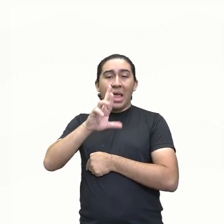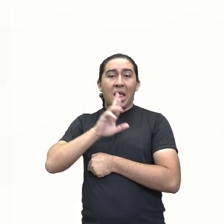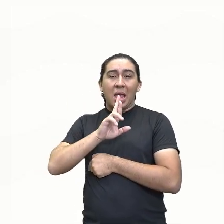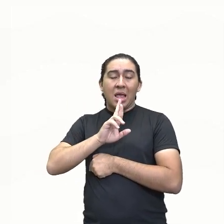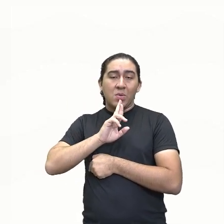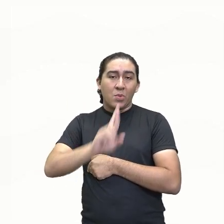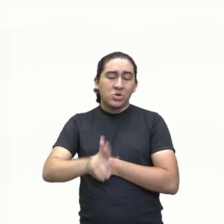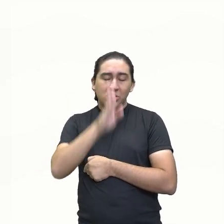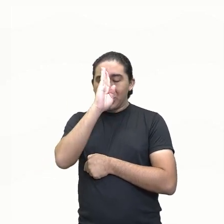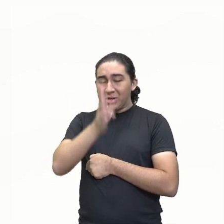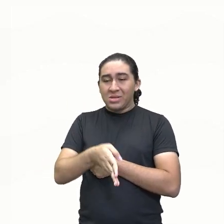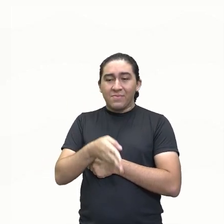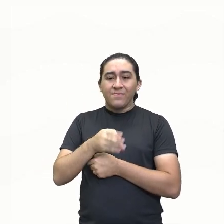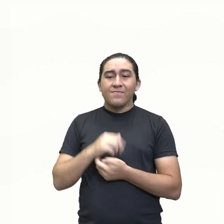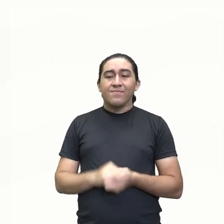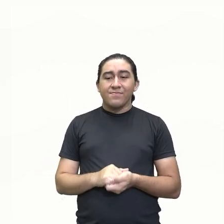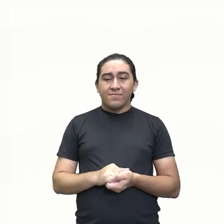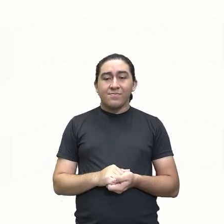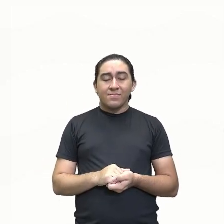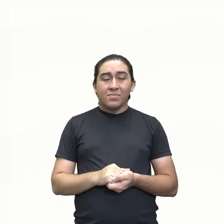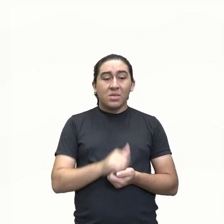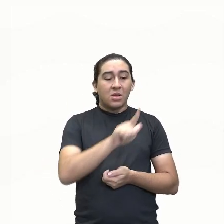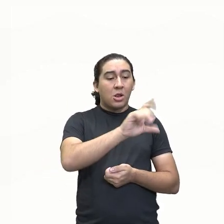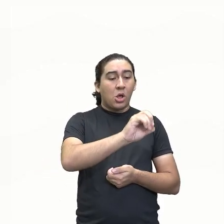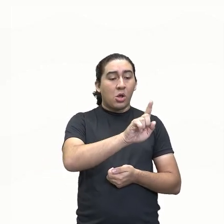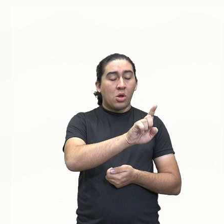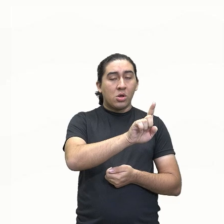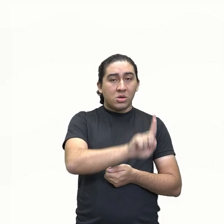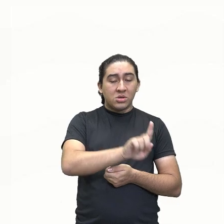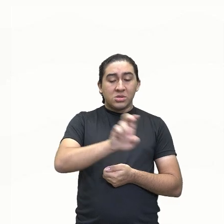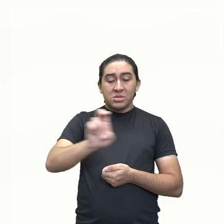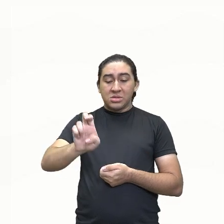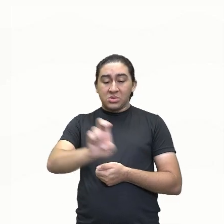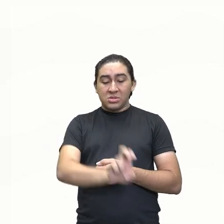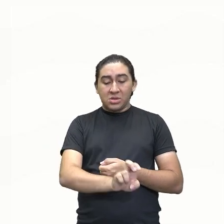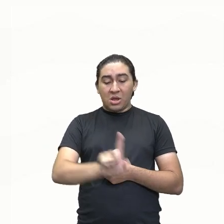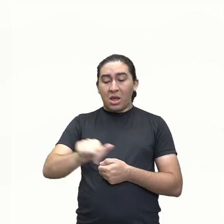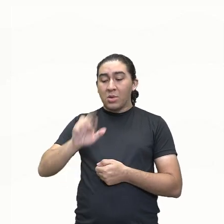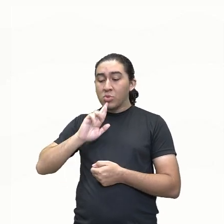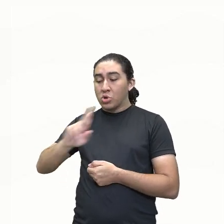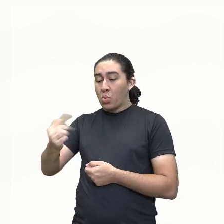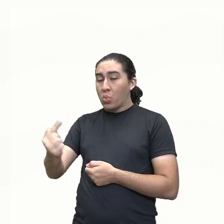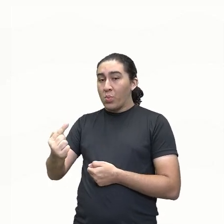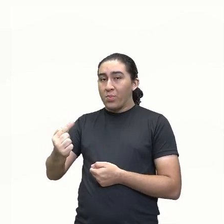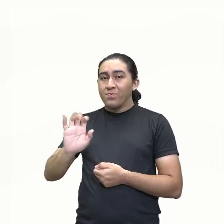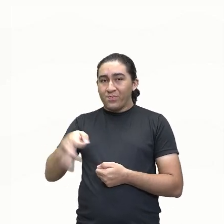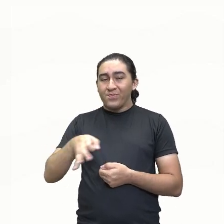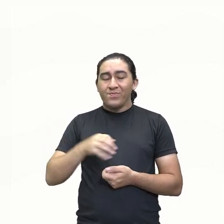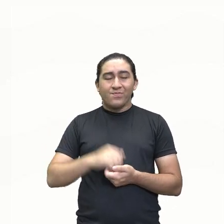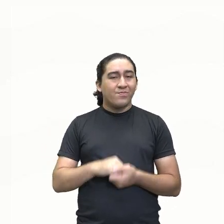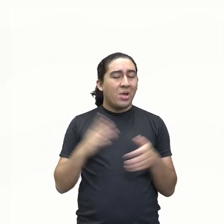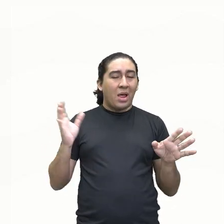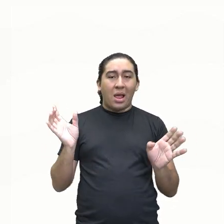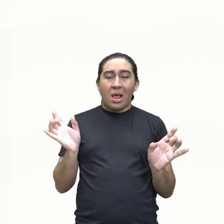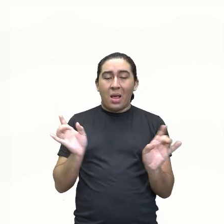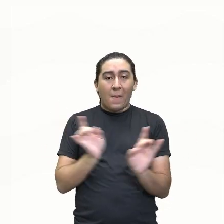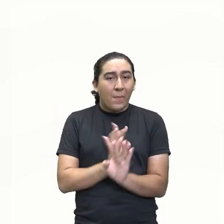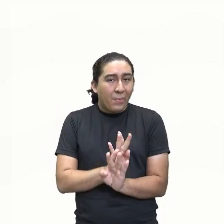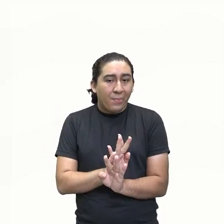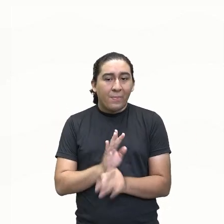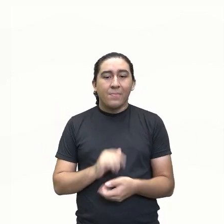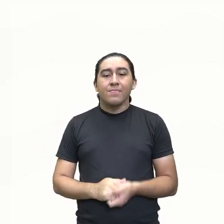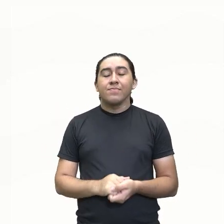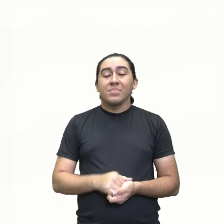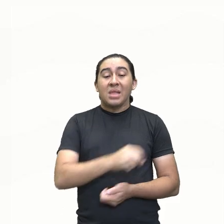resultado imediato. Log de 5 na base 5 é quanto? 1. Ok? Resolvido, então.